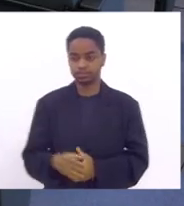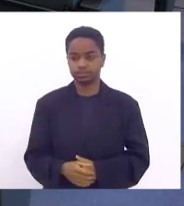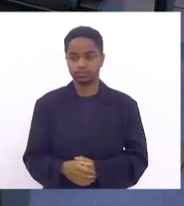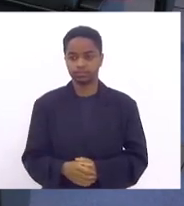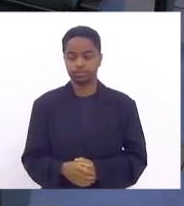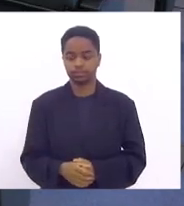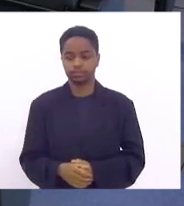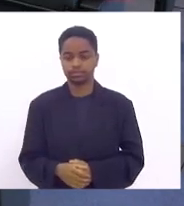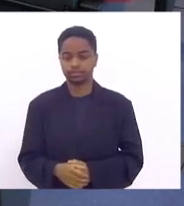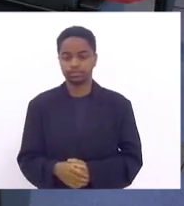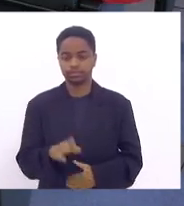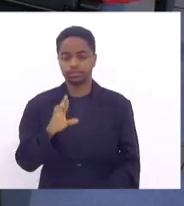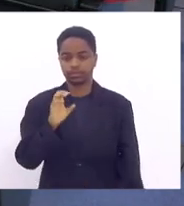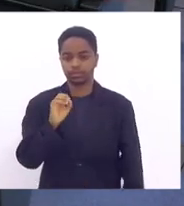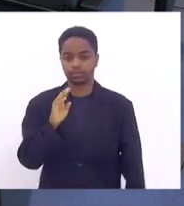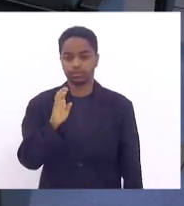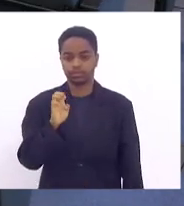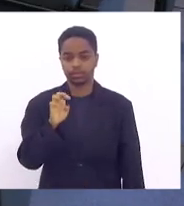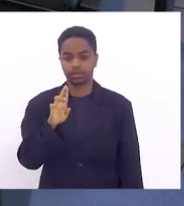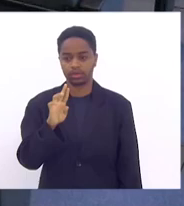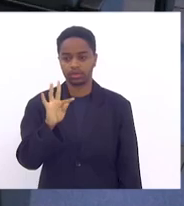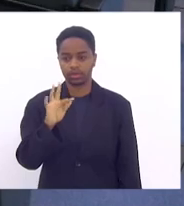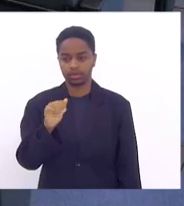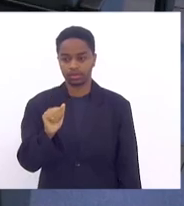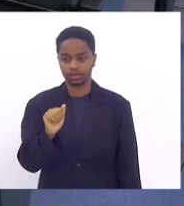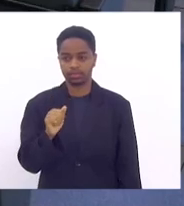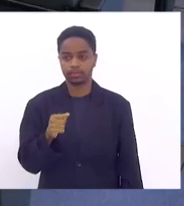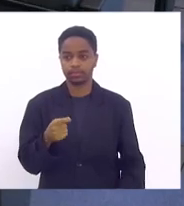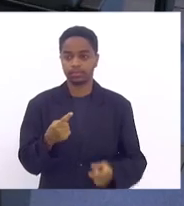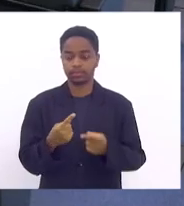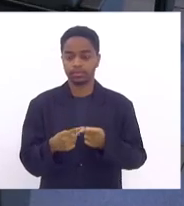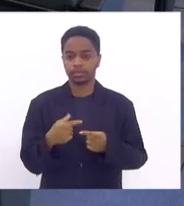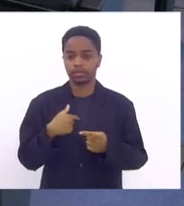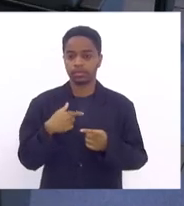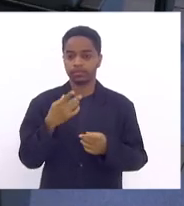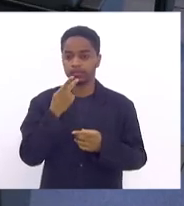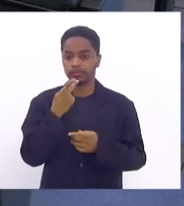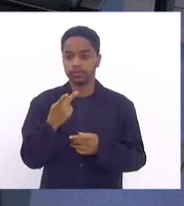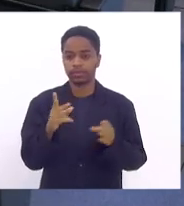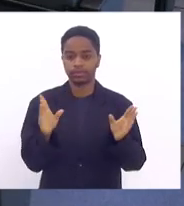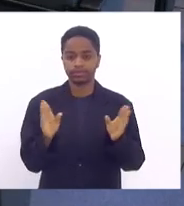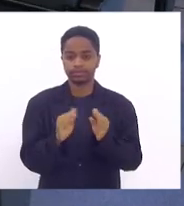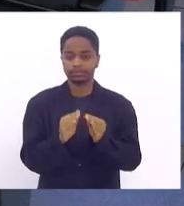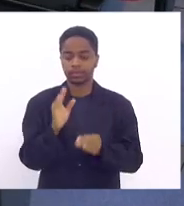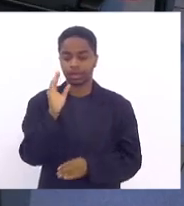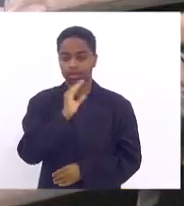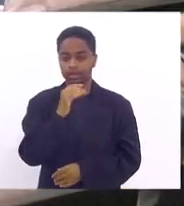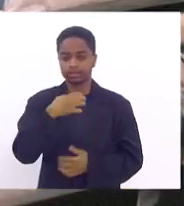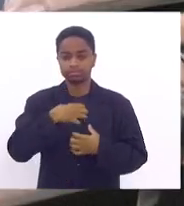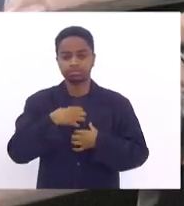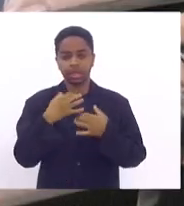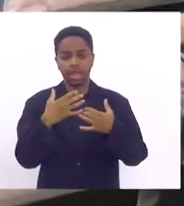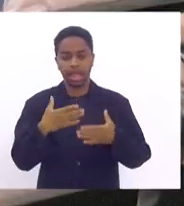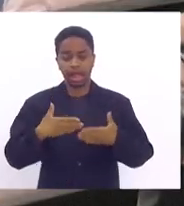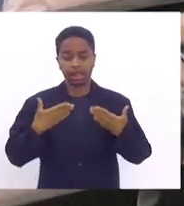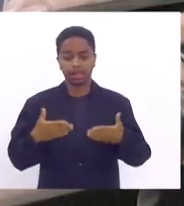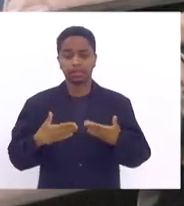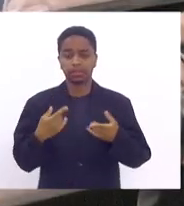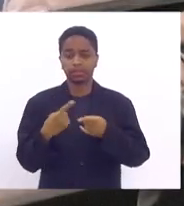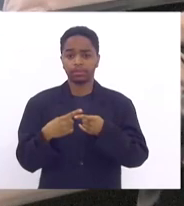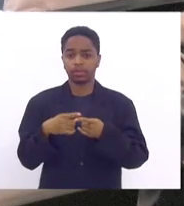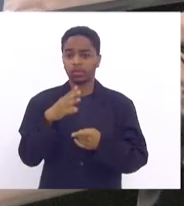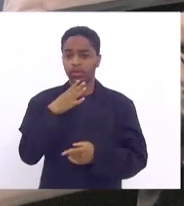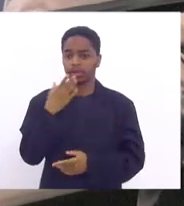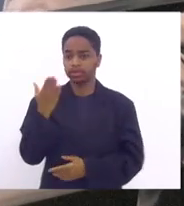querida Roberta Simões eu brevemente vou dizer que eu tive alegria tava falando com a Dra Roberta de conhecer a